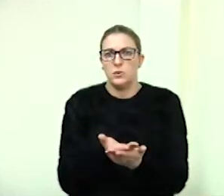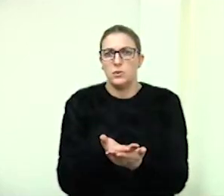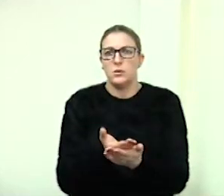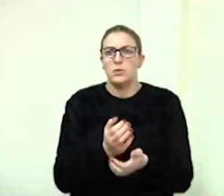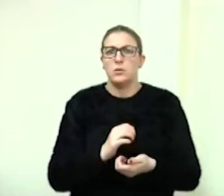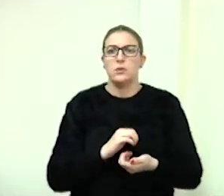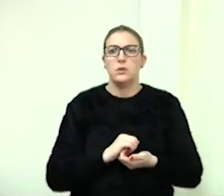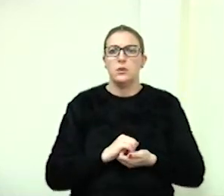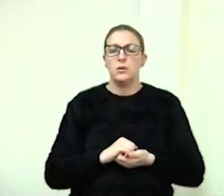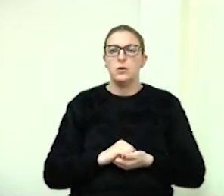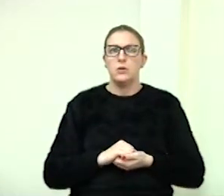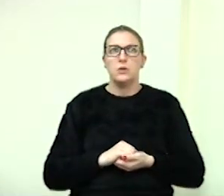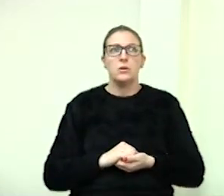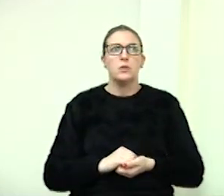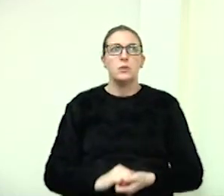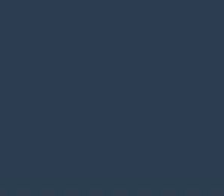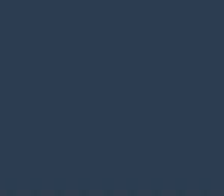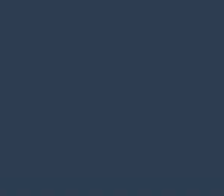Obrigado.